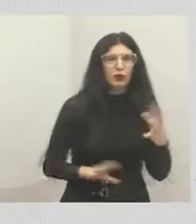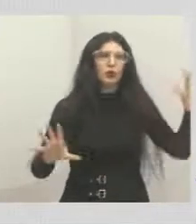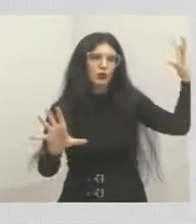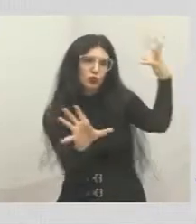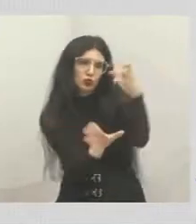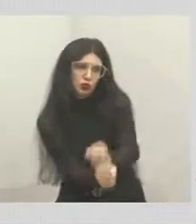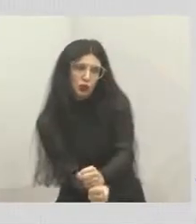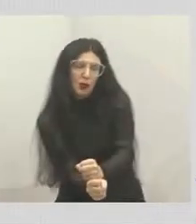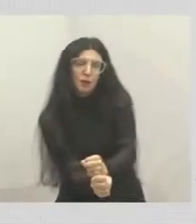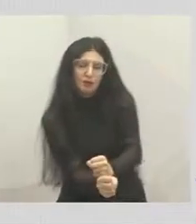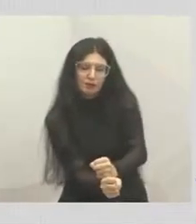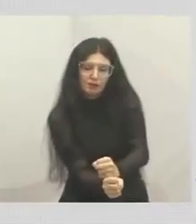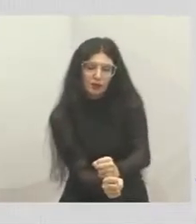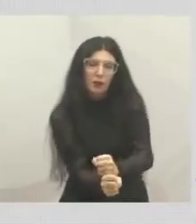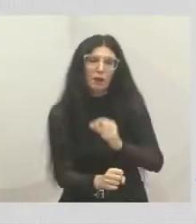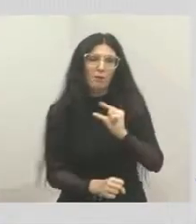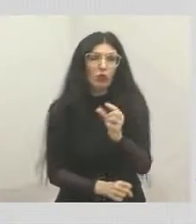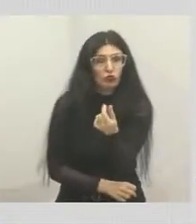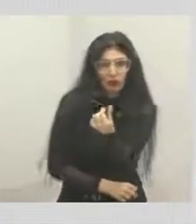23.749.000.